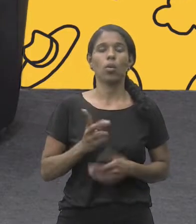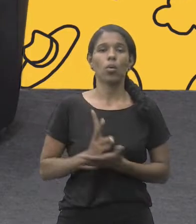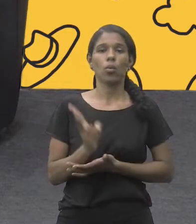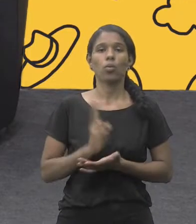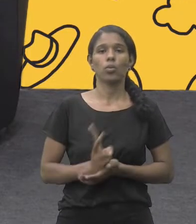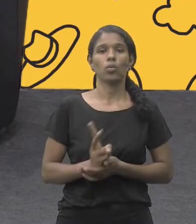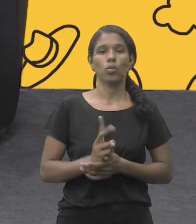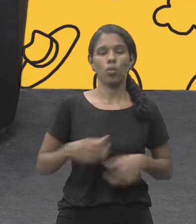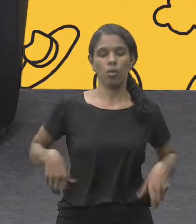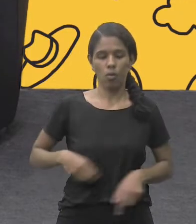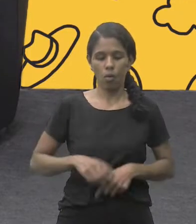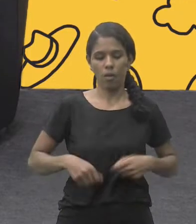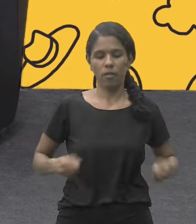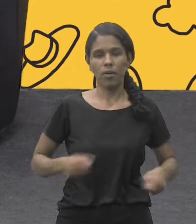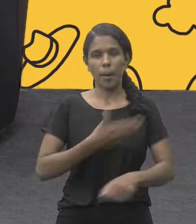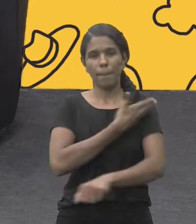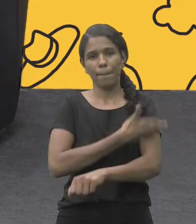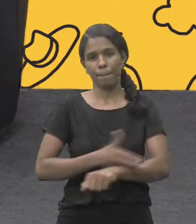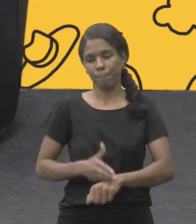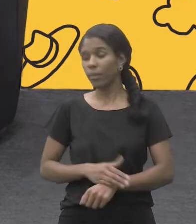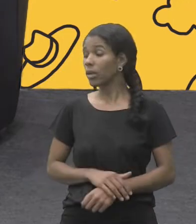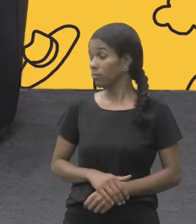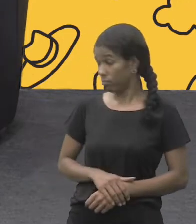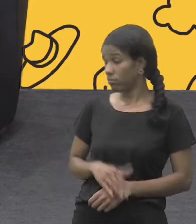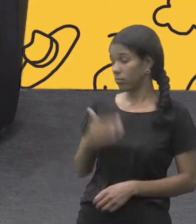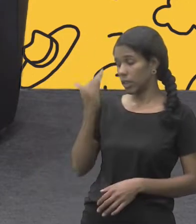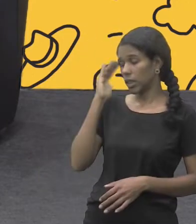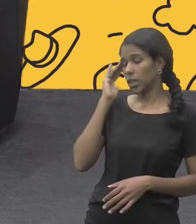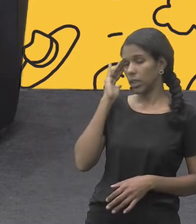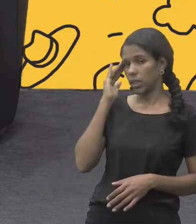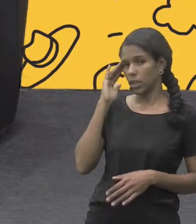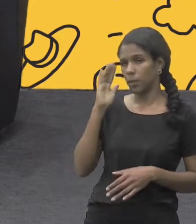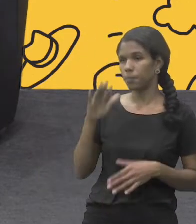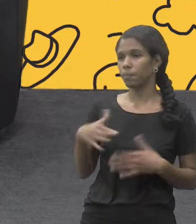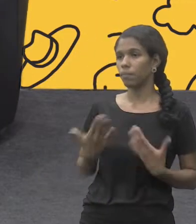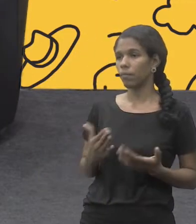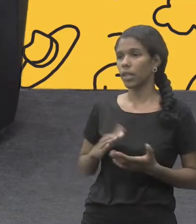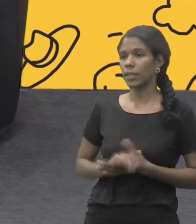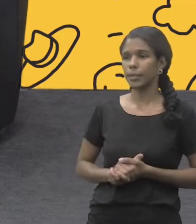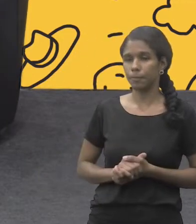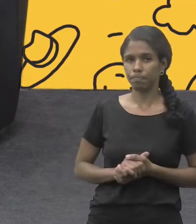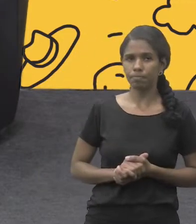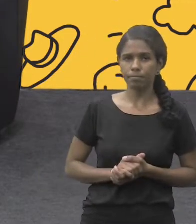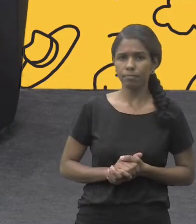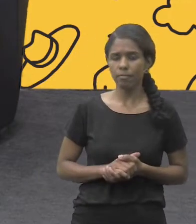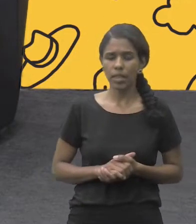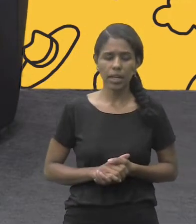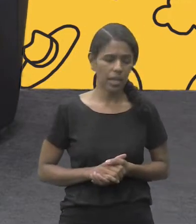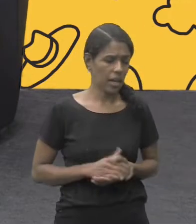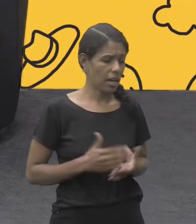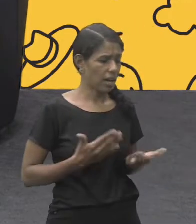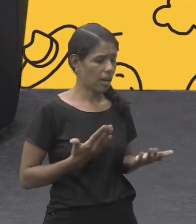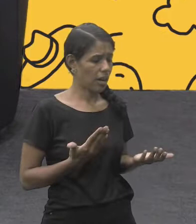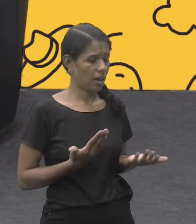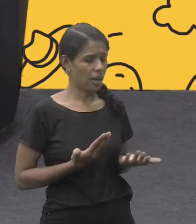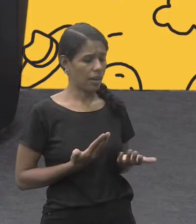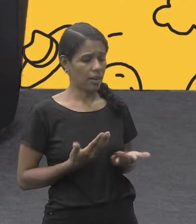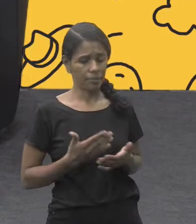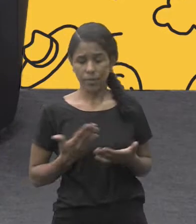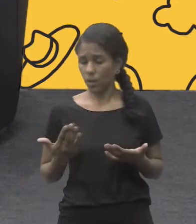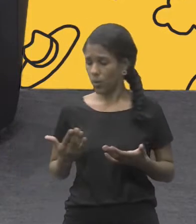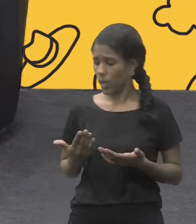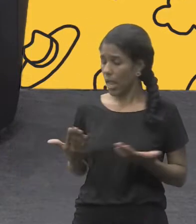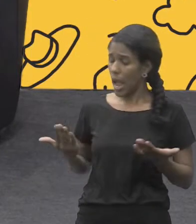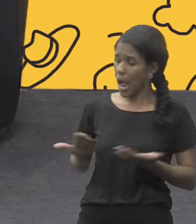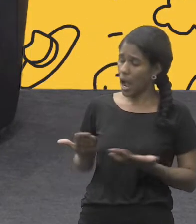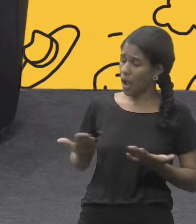tá. Mas qual academia é a sua? Minha academia é a Academia Jackson Moura Time, né? Que funciona